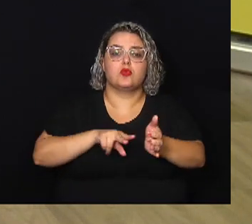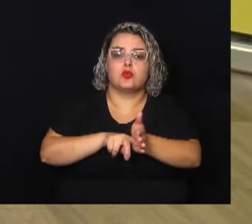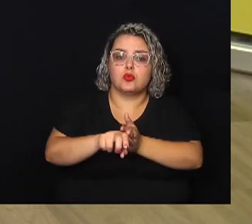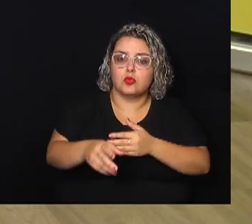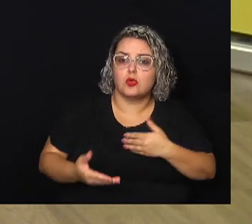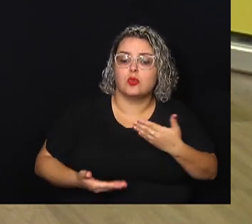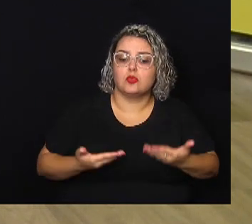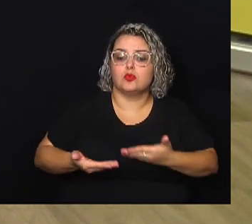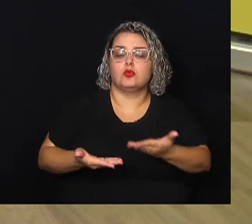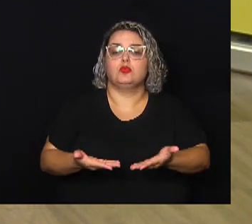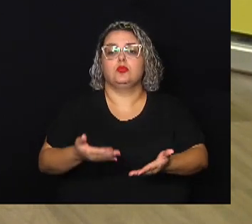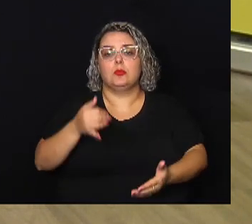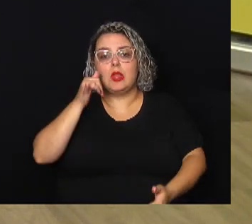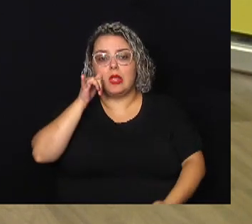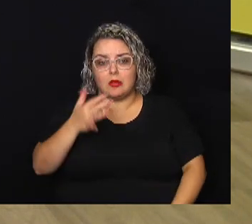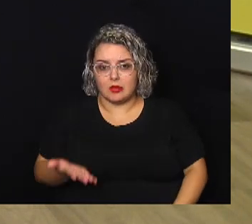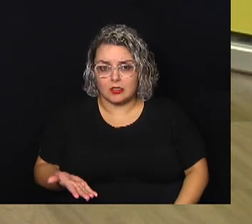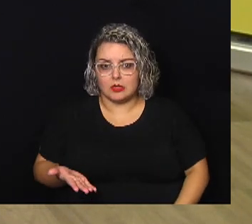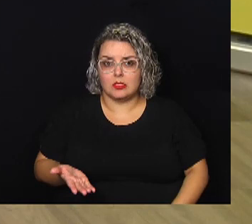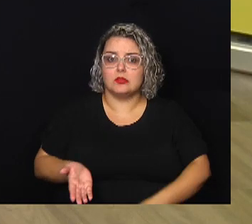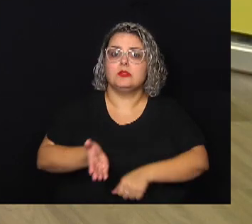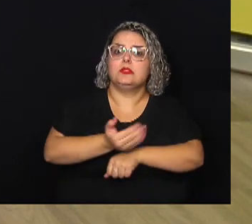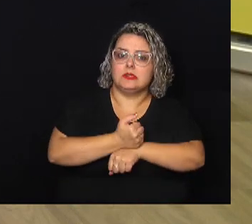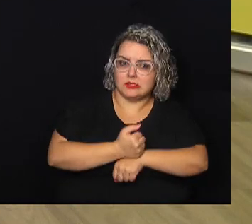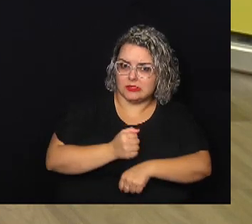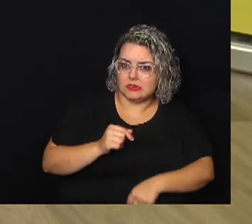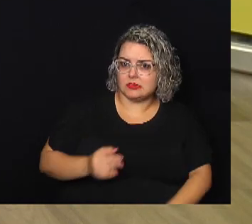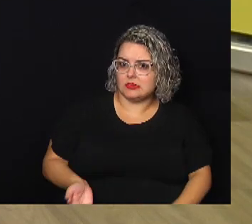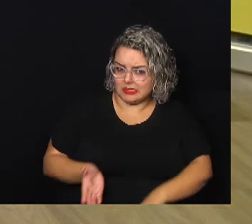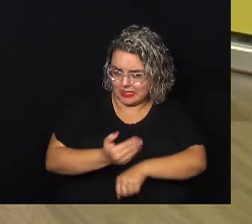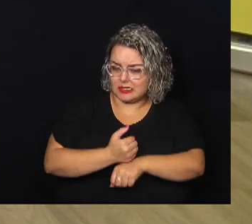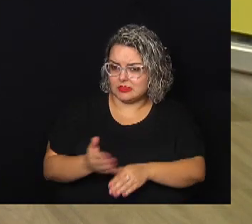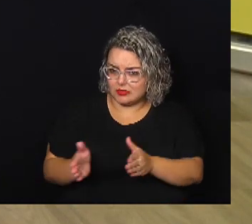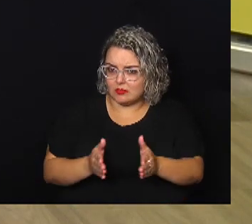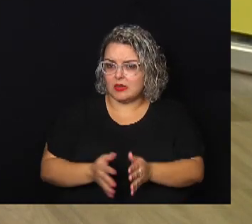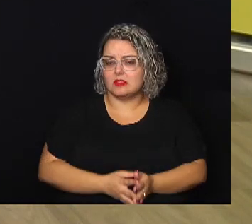toda a prevenção de maneira antecipada e precoce?